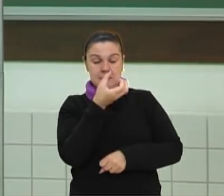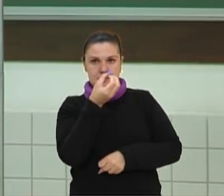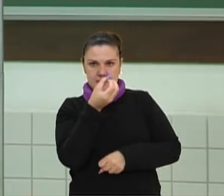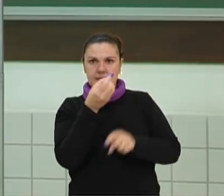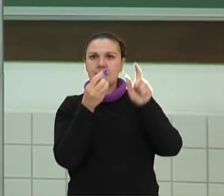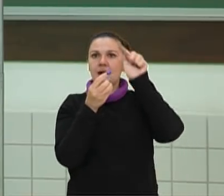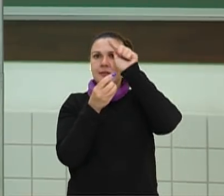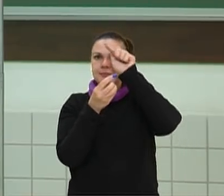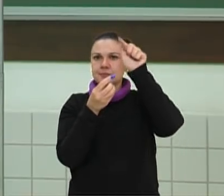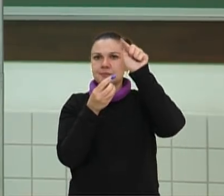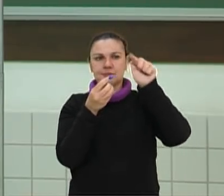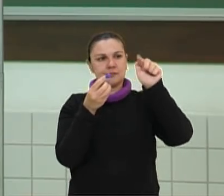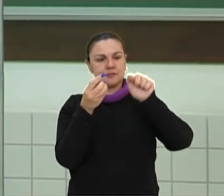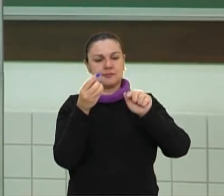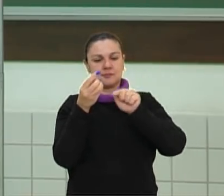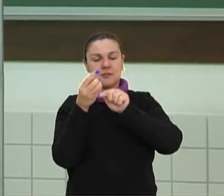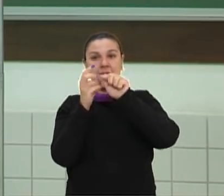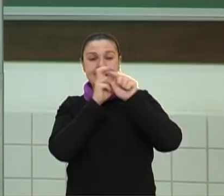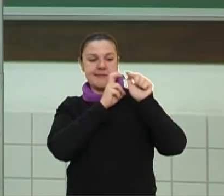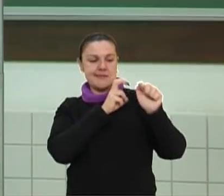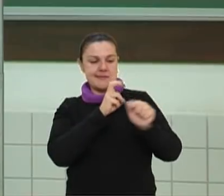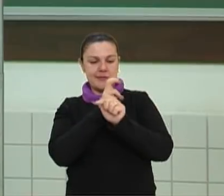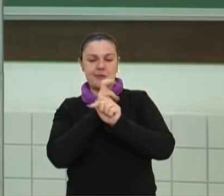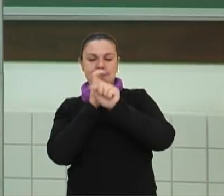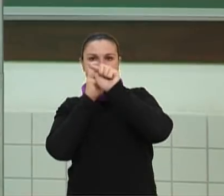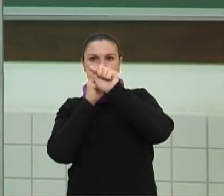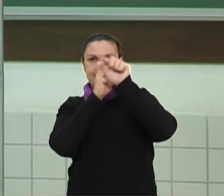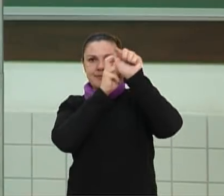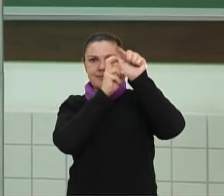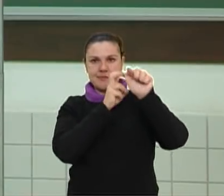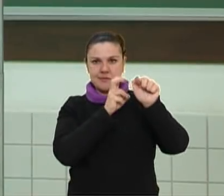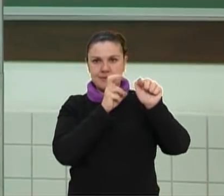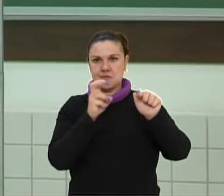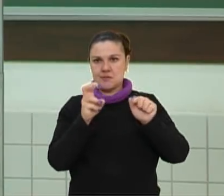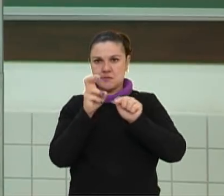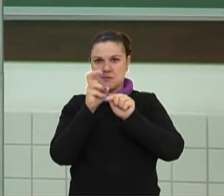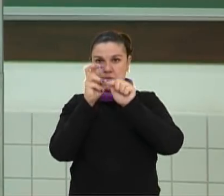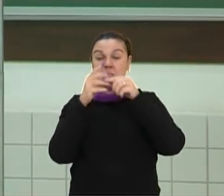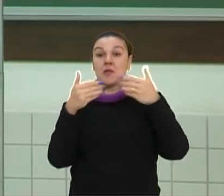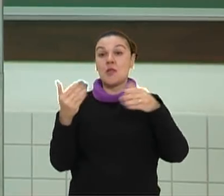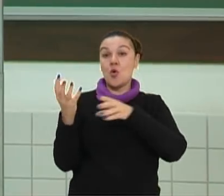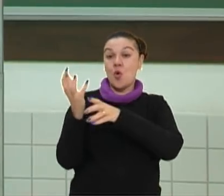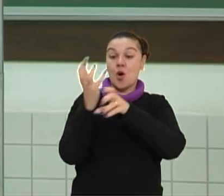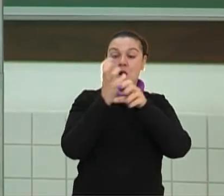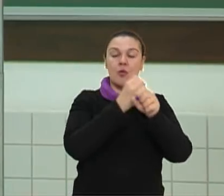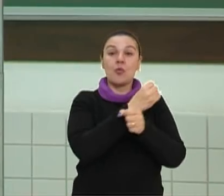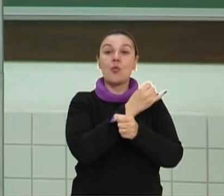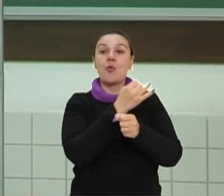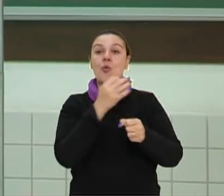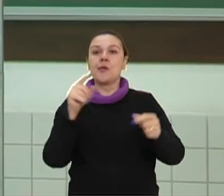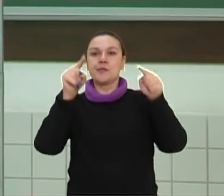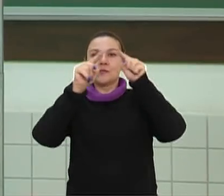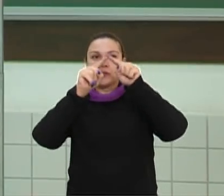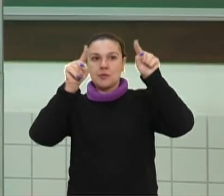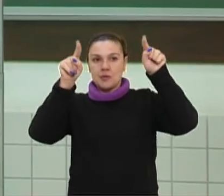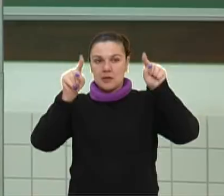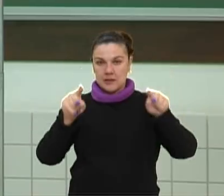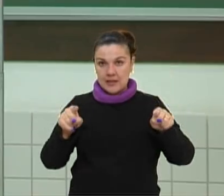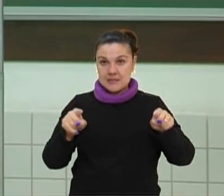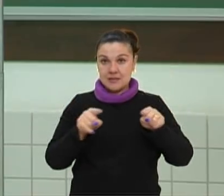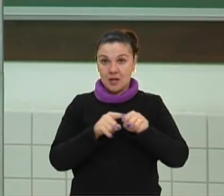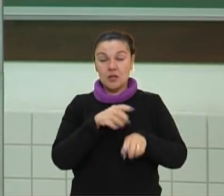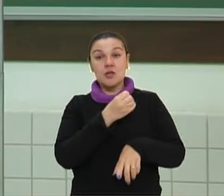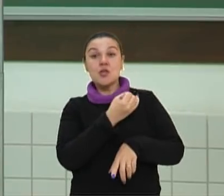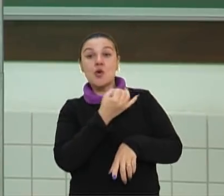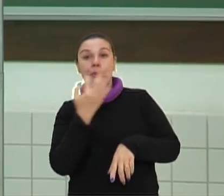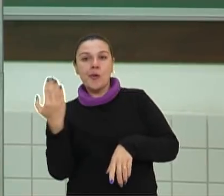ladinho tem 5 centímetros. Calcule o número de lados e o